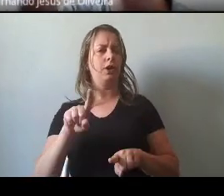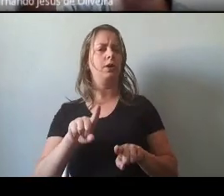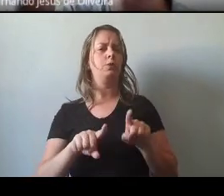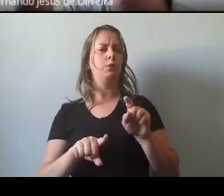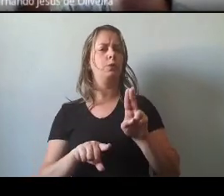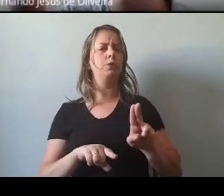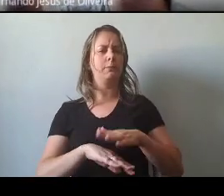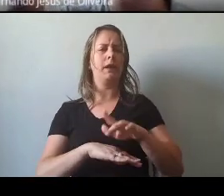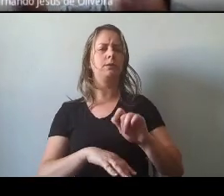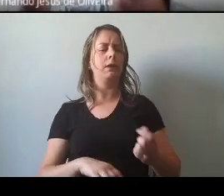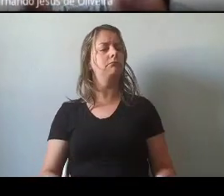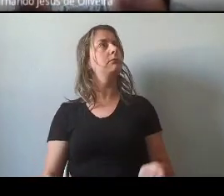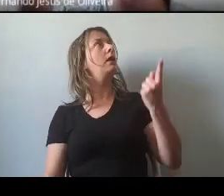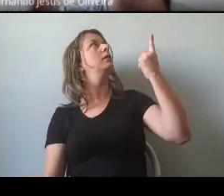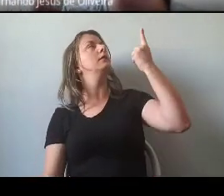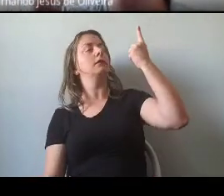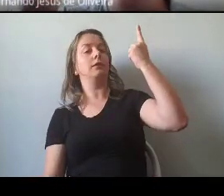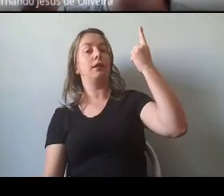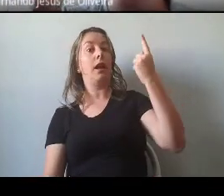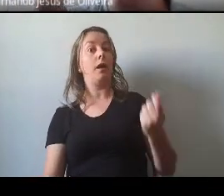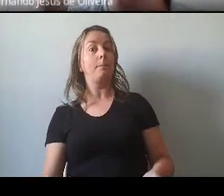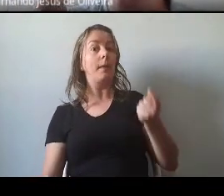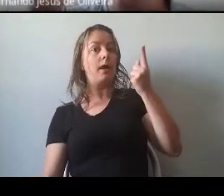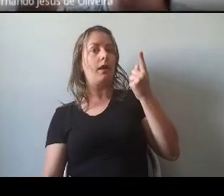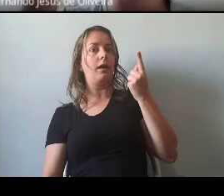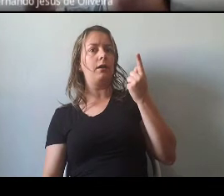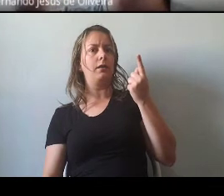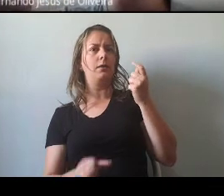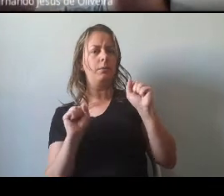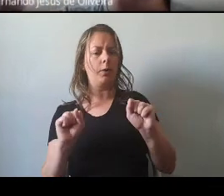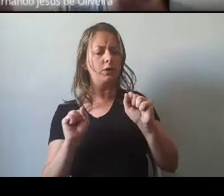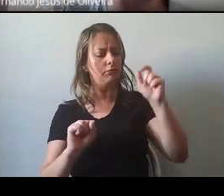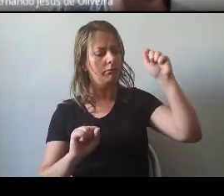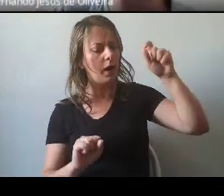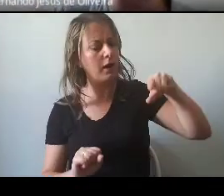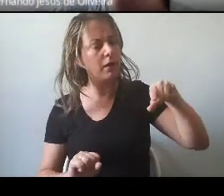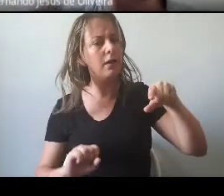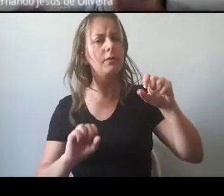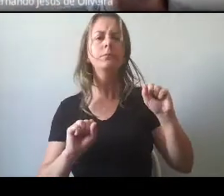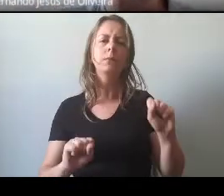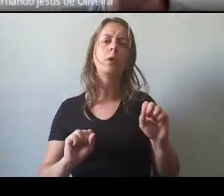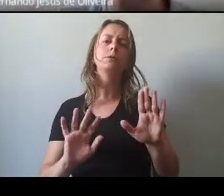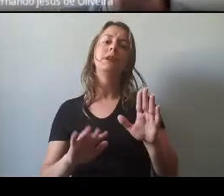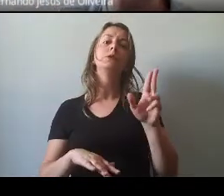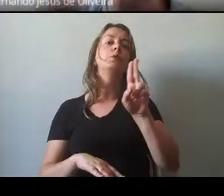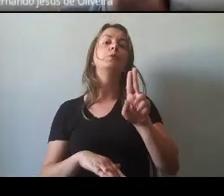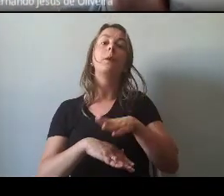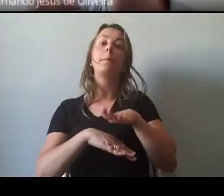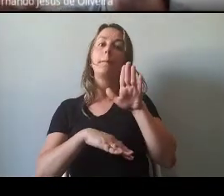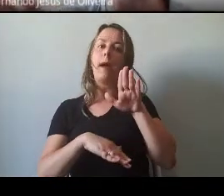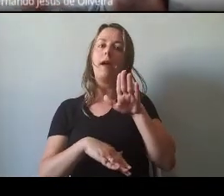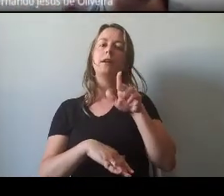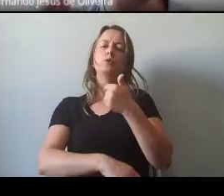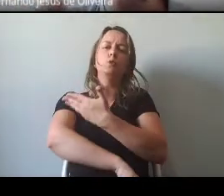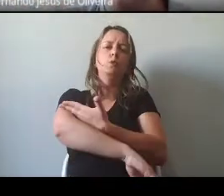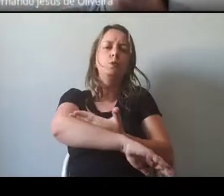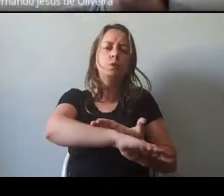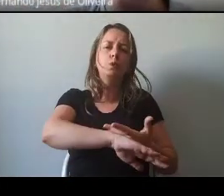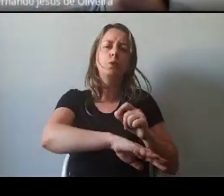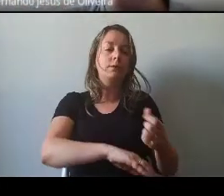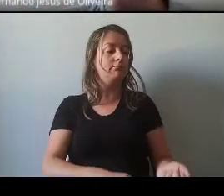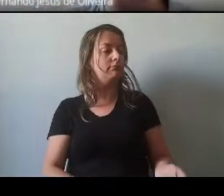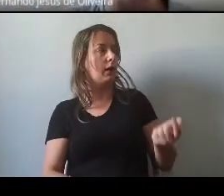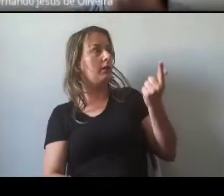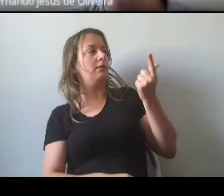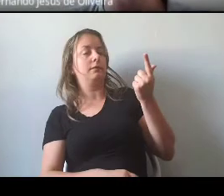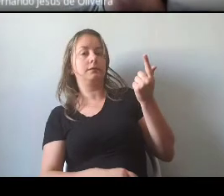cima, normalmente para cima, com a velocidade inicial diferente de 0. Posso chegar para baixo com a velocidade diferente de 0? Pode, mas o mais comum, o